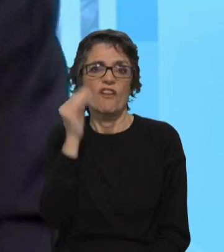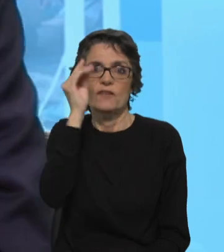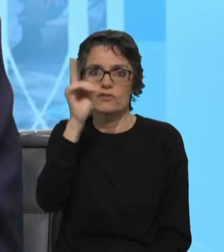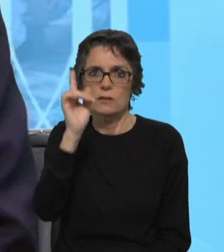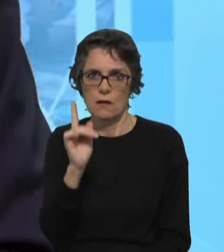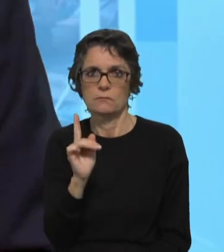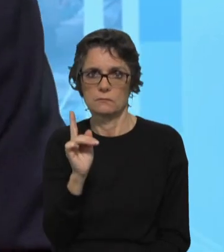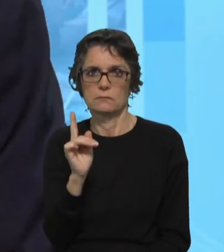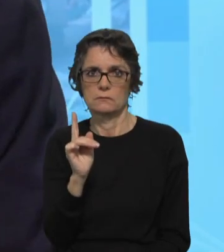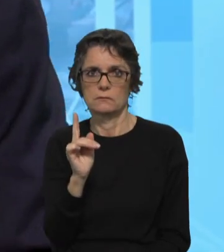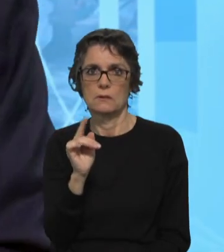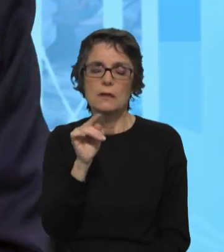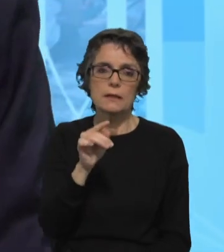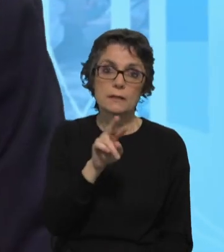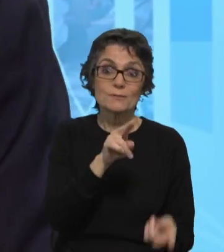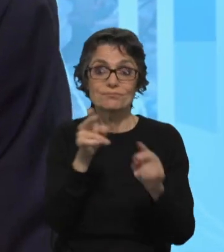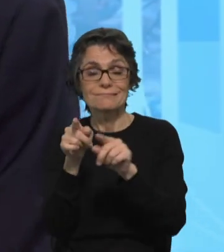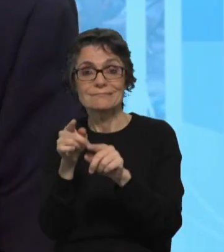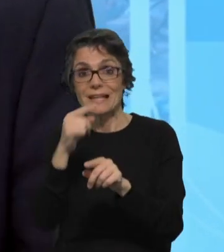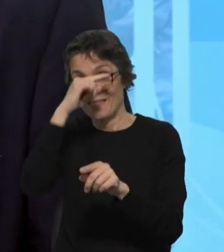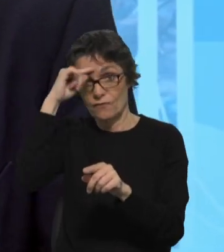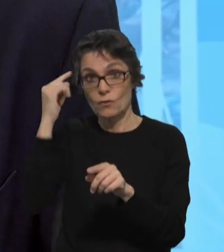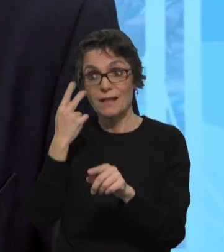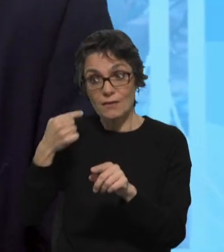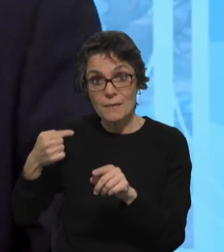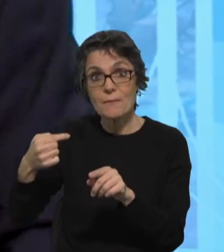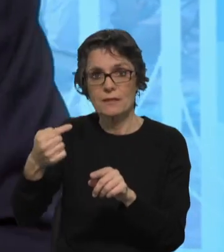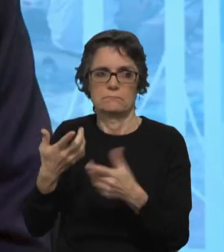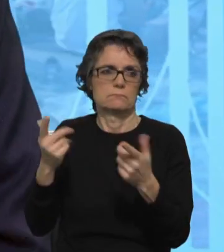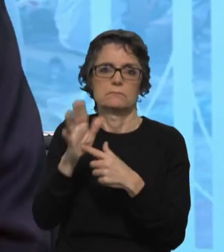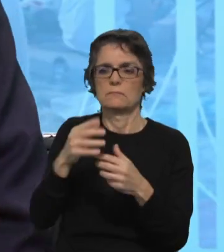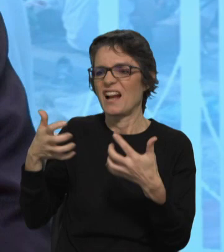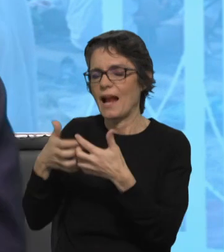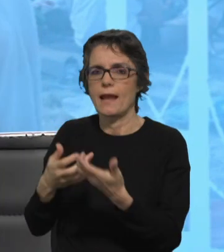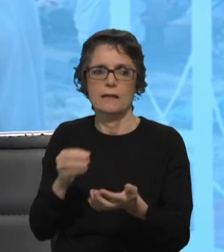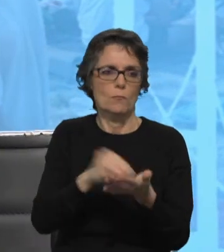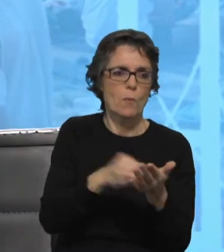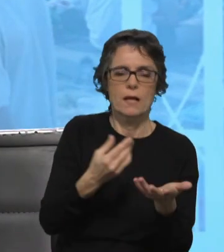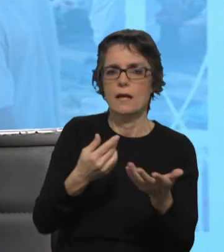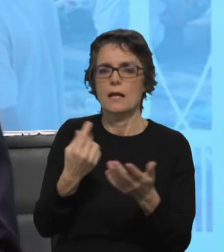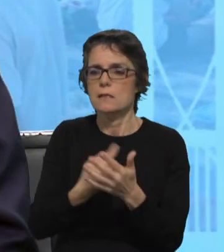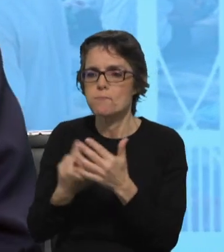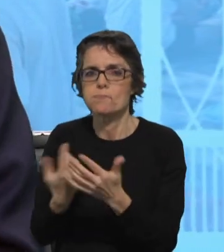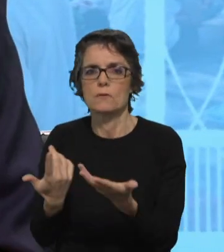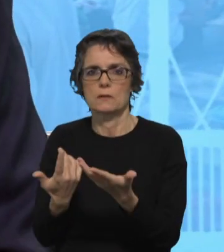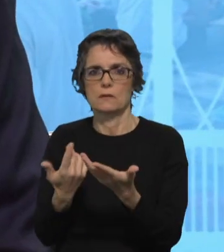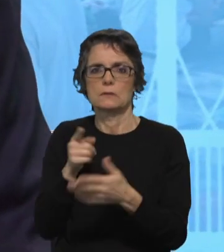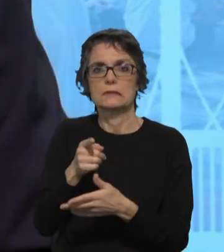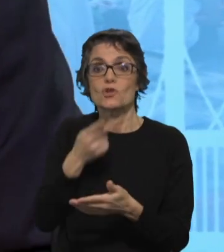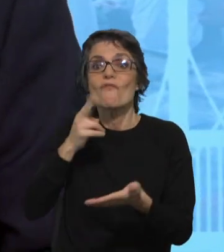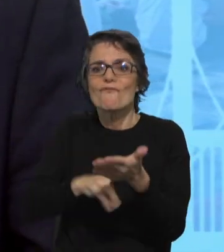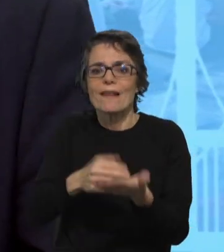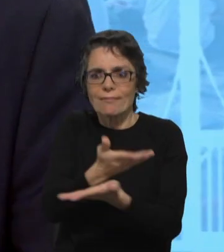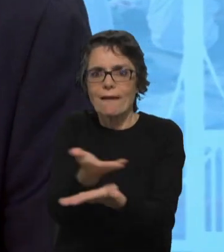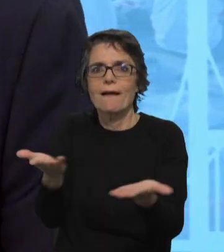alguma analogia, as dificuldades da vida, começar pela guerra, situações de pobreza, de solidão, etc., são reais,